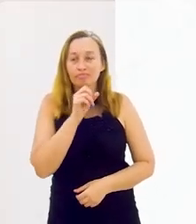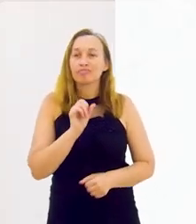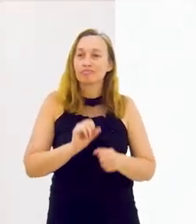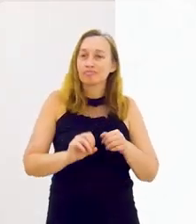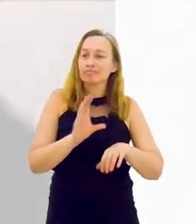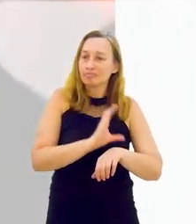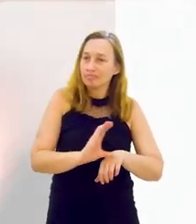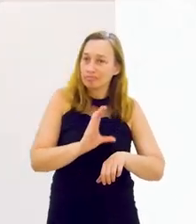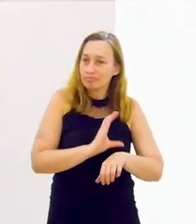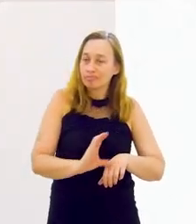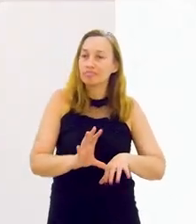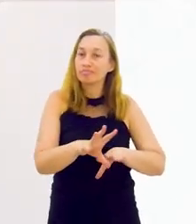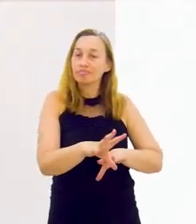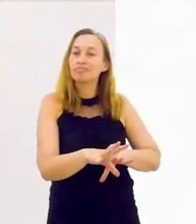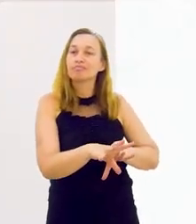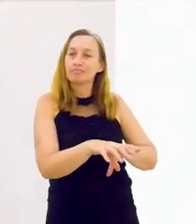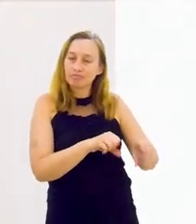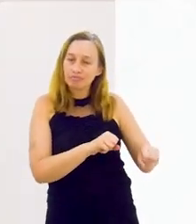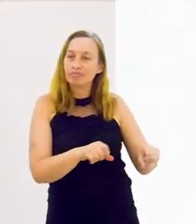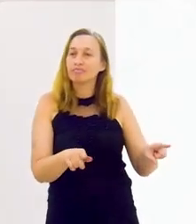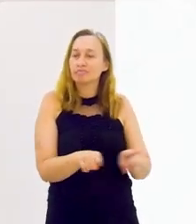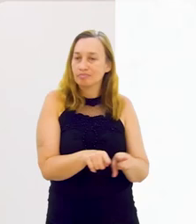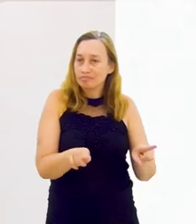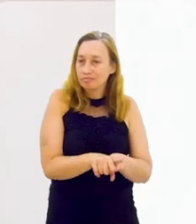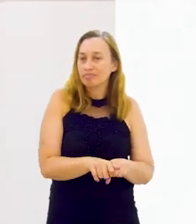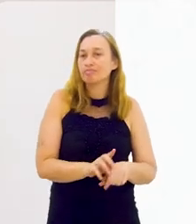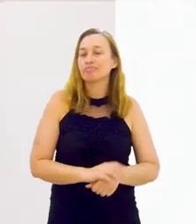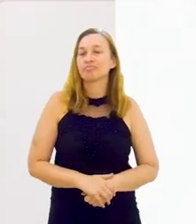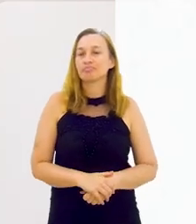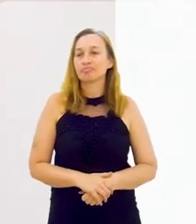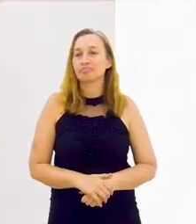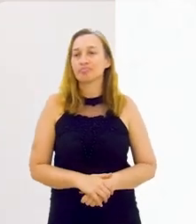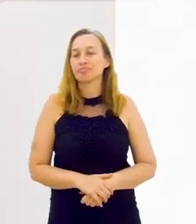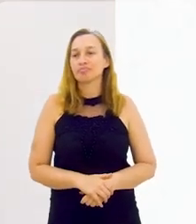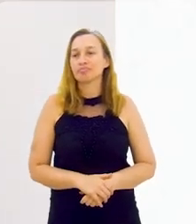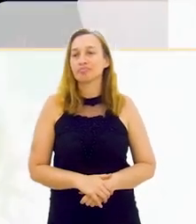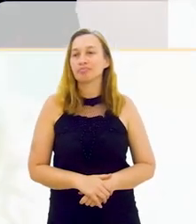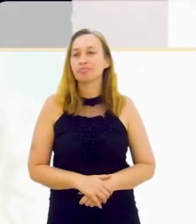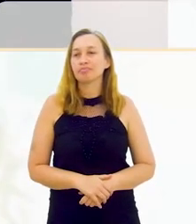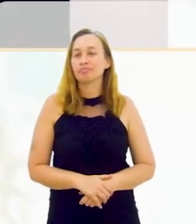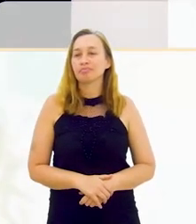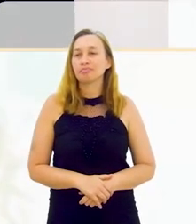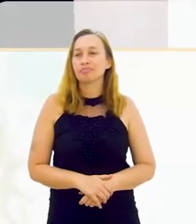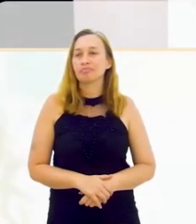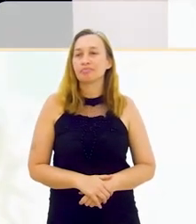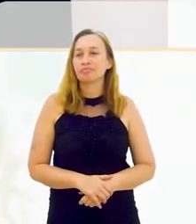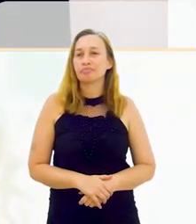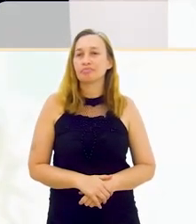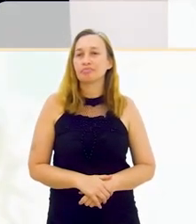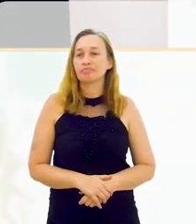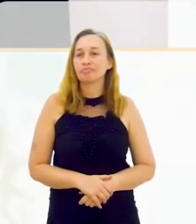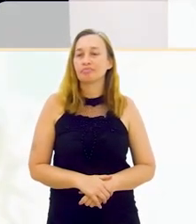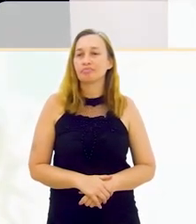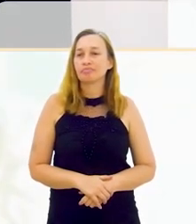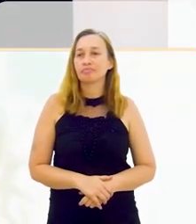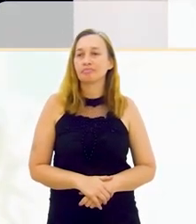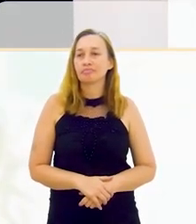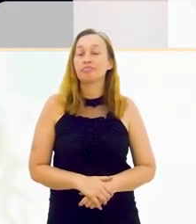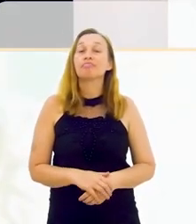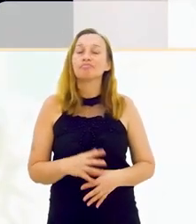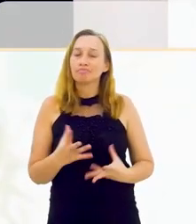as mães fazendo curso de qualificação também, sabe, voltando, indo lá para o Instituto. para fazer curso de qualificação. Então,